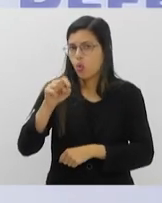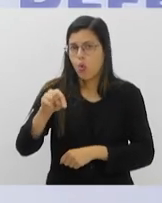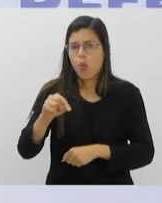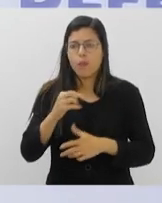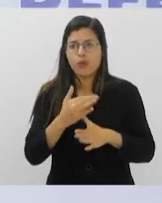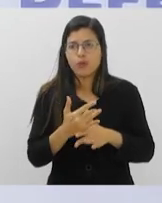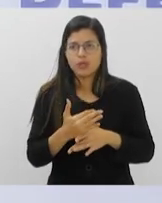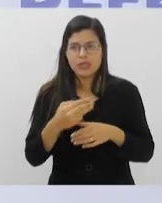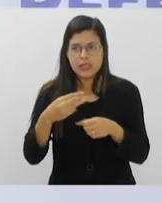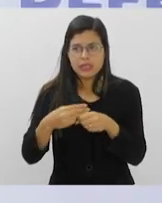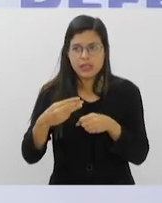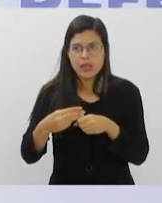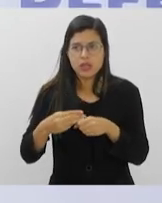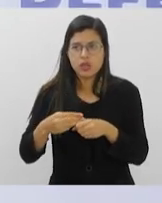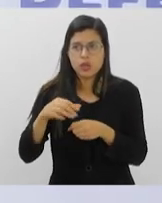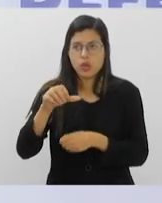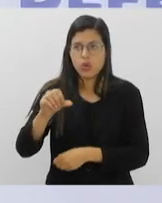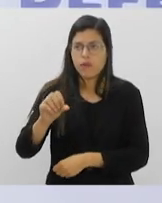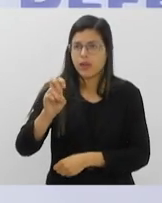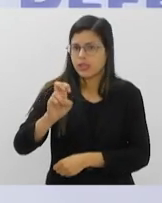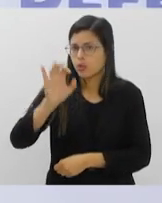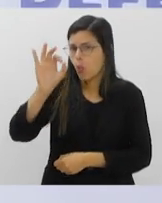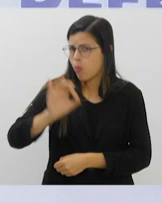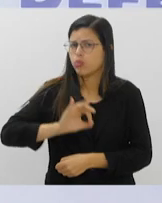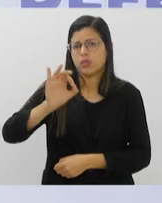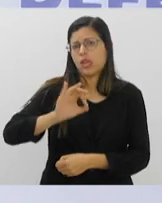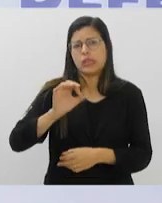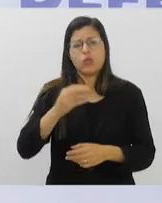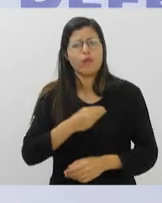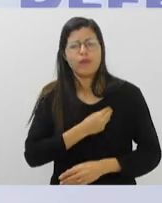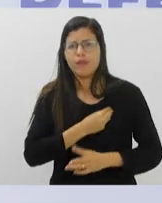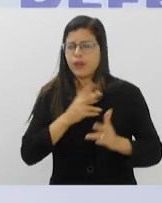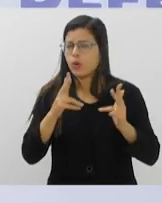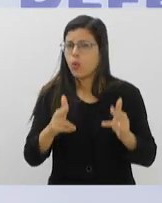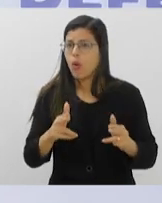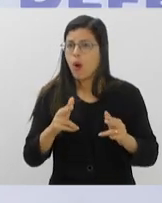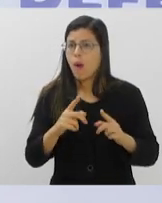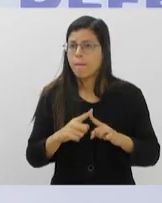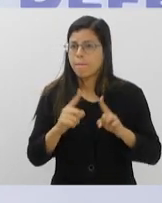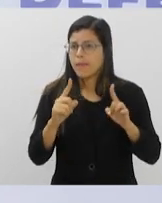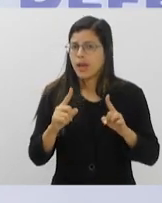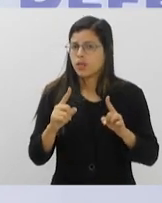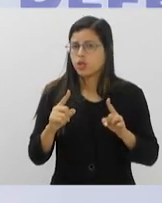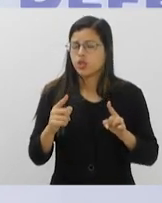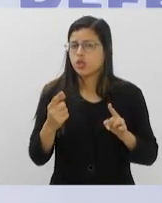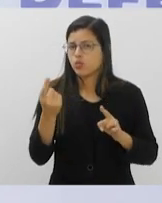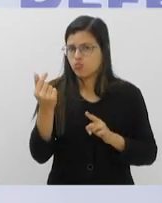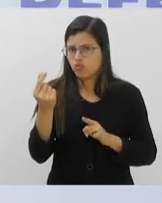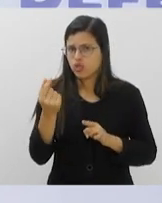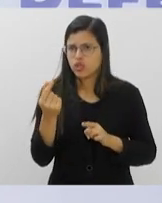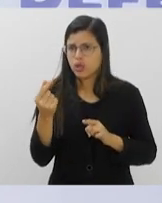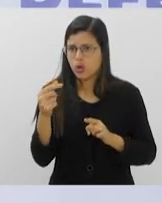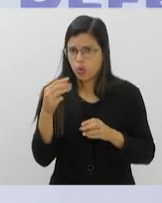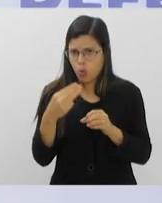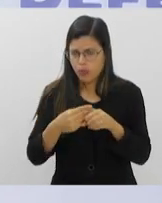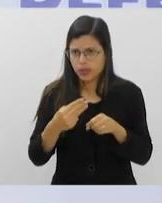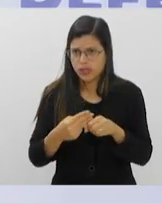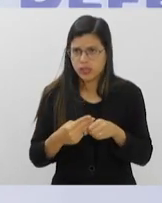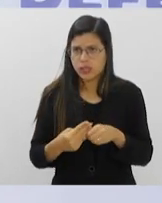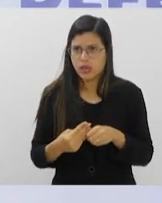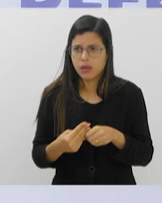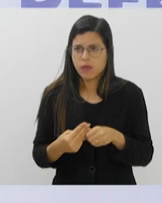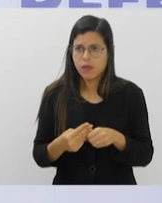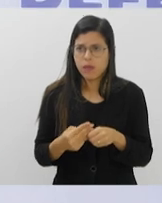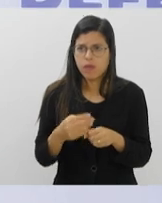realidade de pelo menos 95% deles mas a fonte principal de custeio do município é assim né Eh eu vou